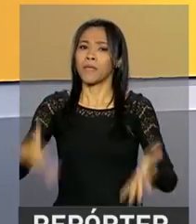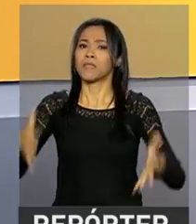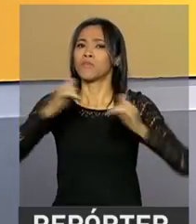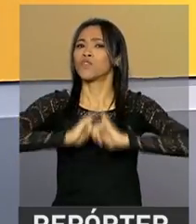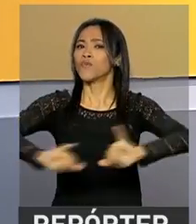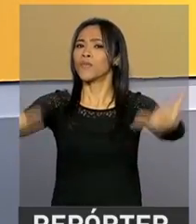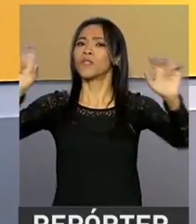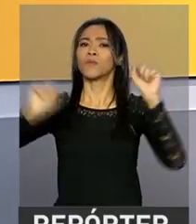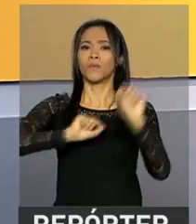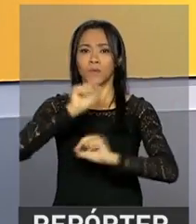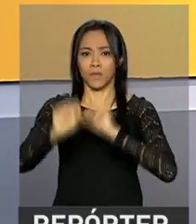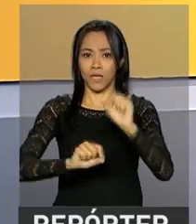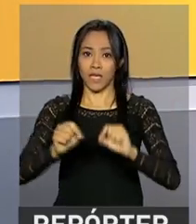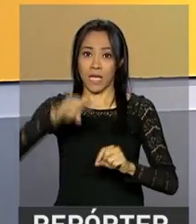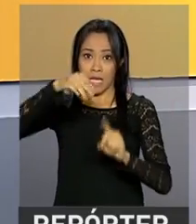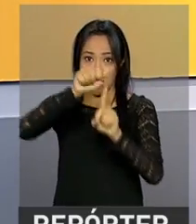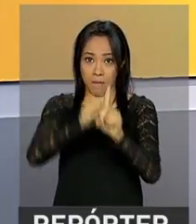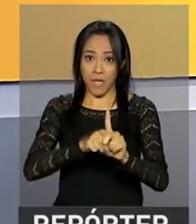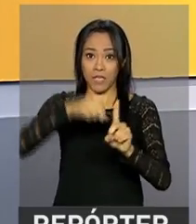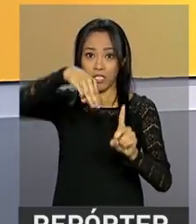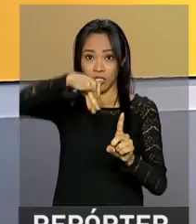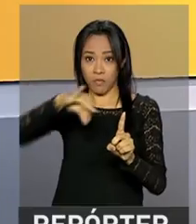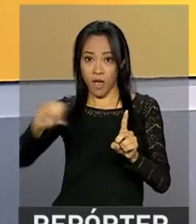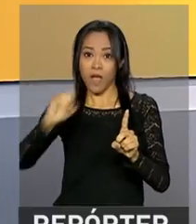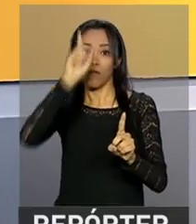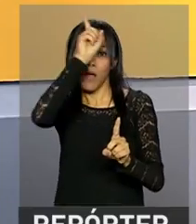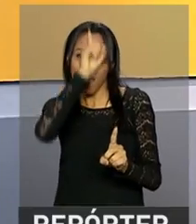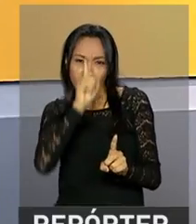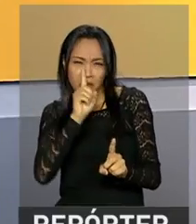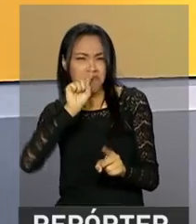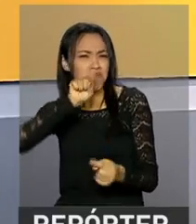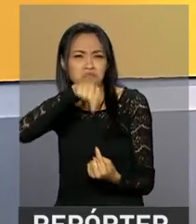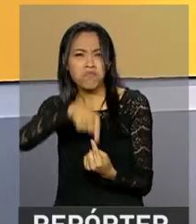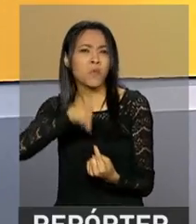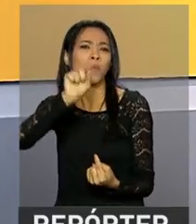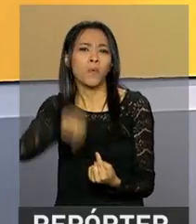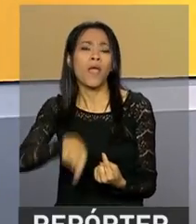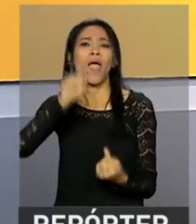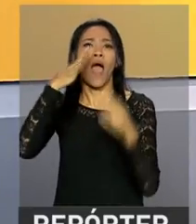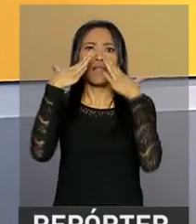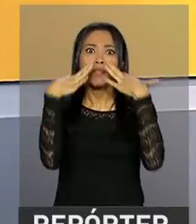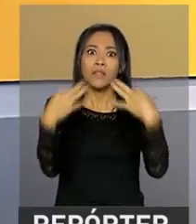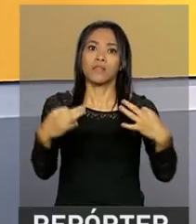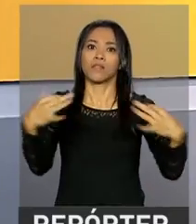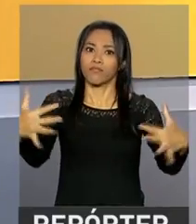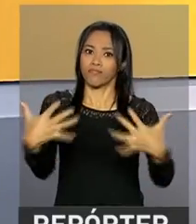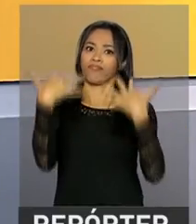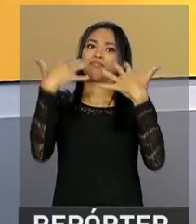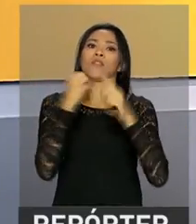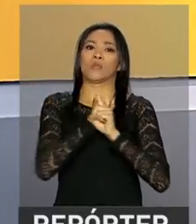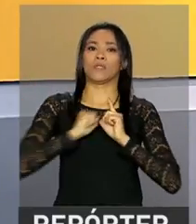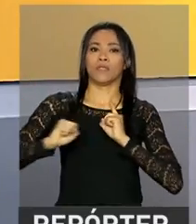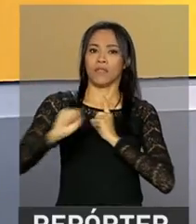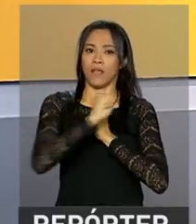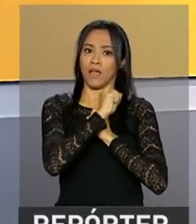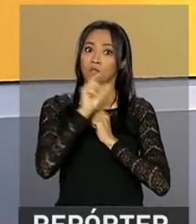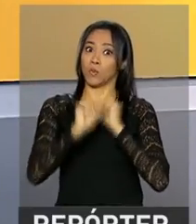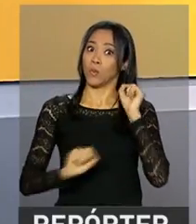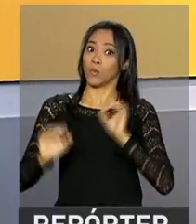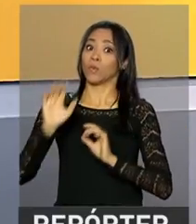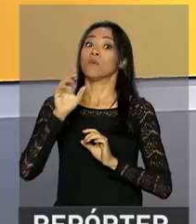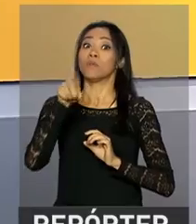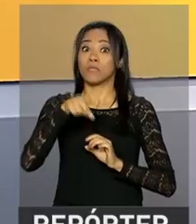internacional maio amarelo a intenção é chamar a atenção da sociedade para o